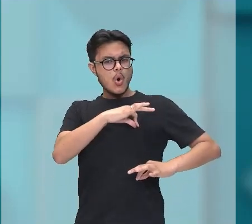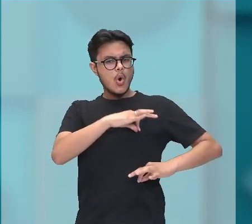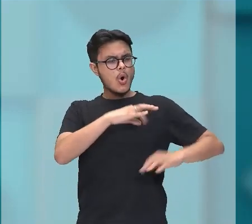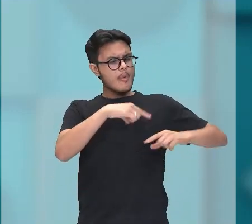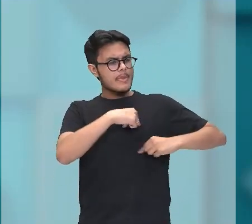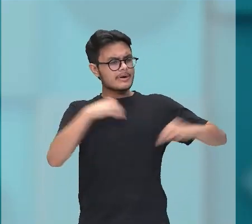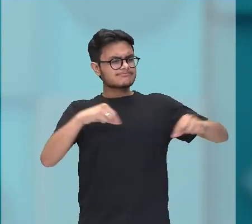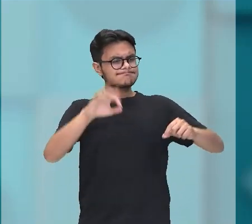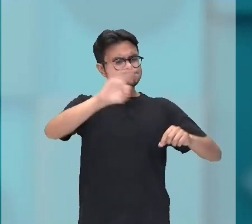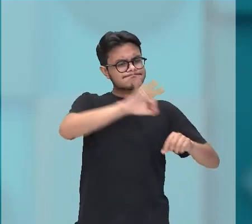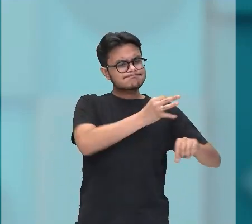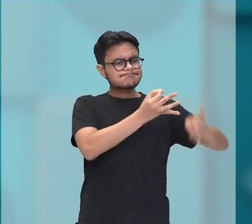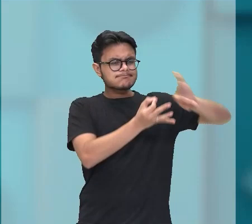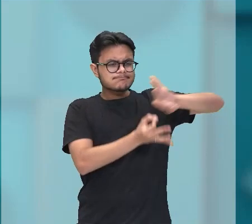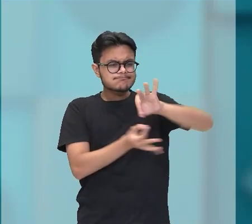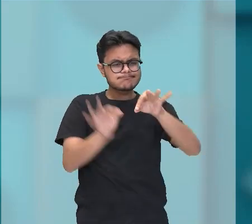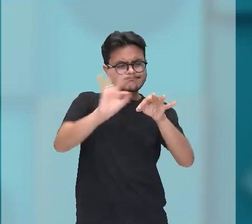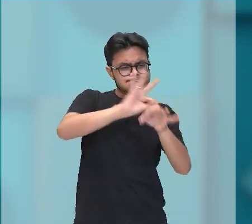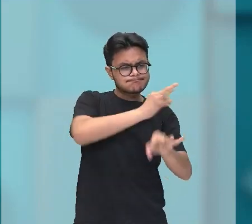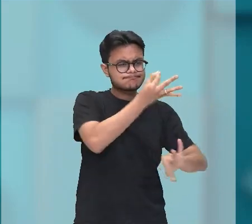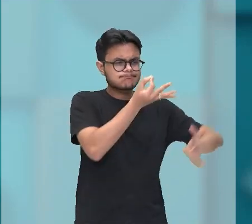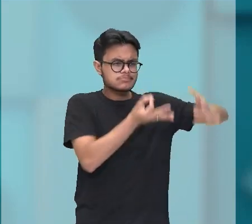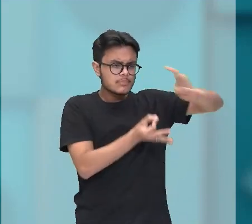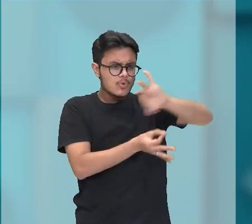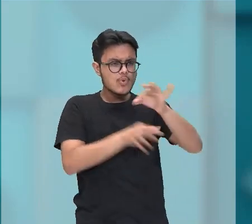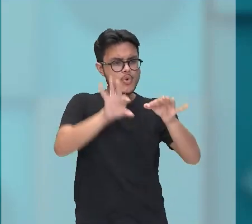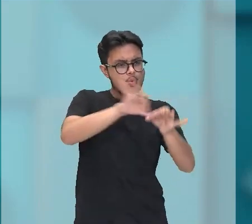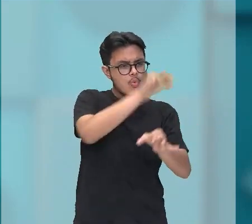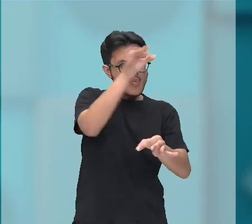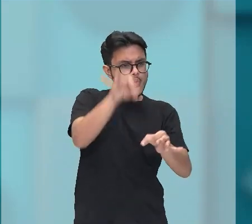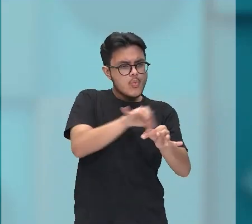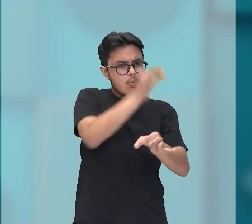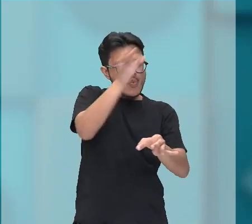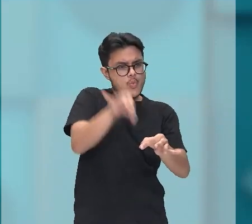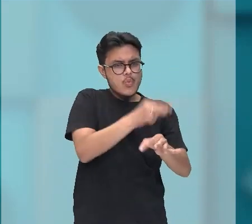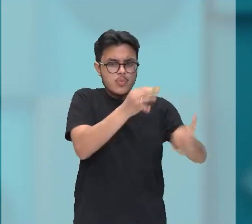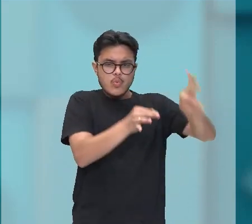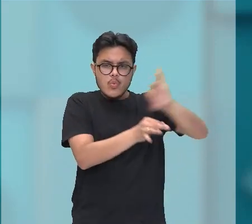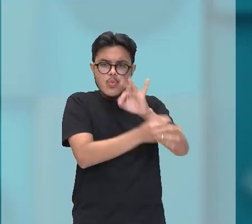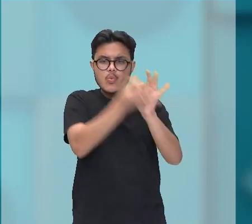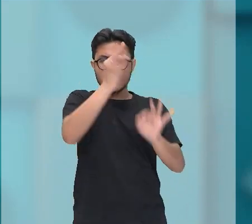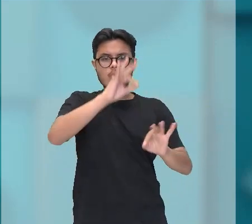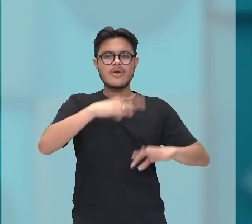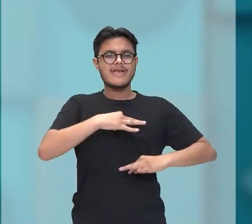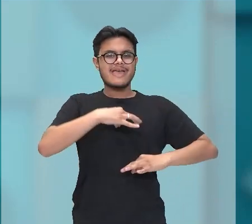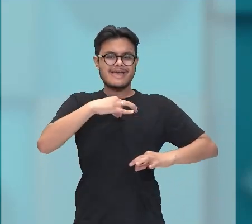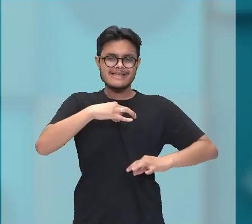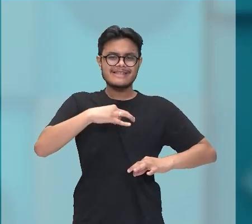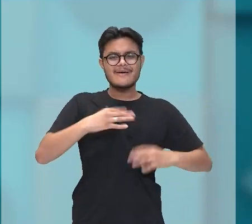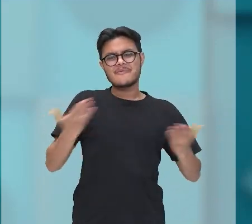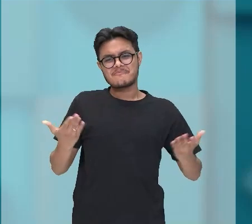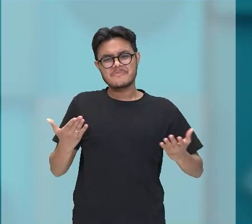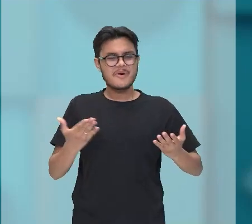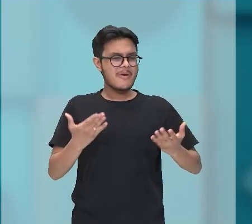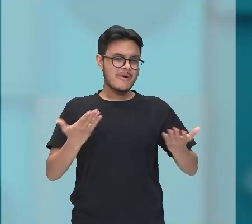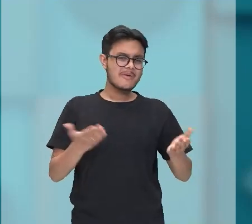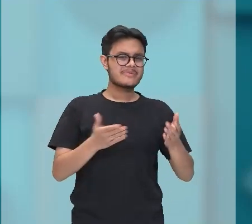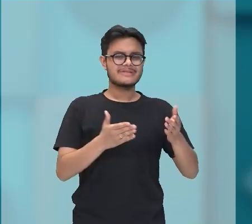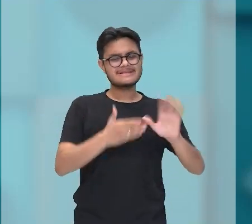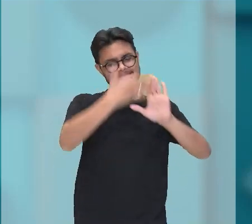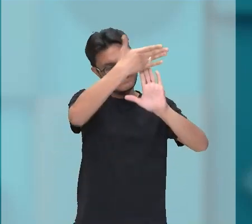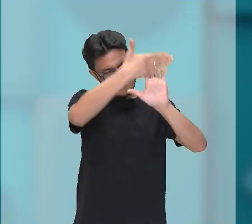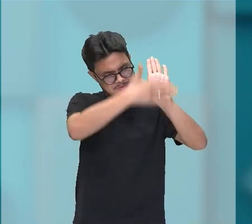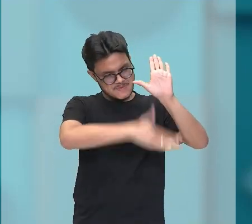vários fios que vão sendo entrelaçados até formar o grande tecido, né? Algo maior que é o